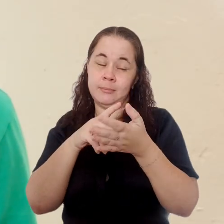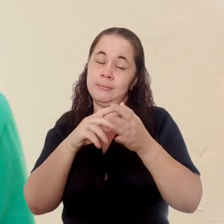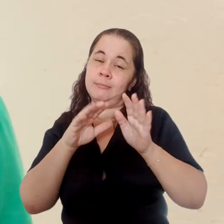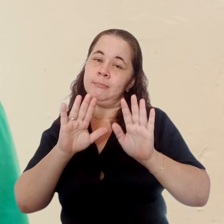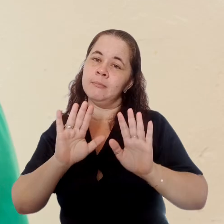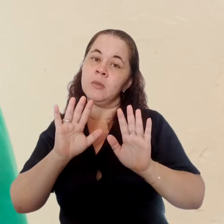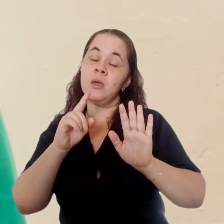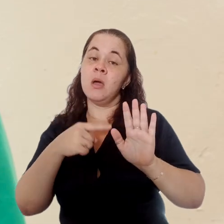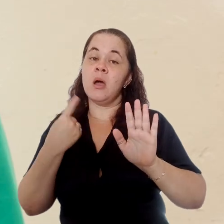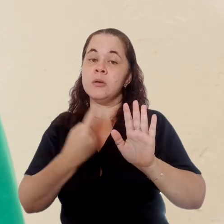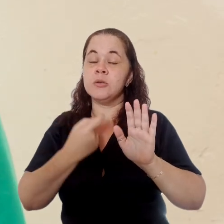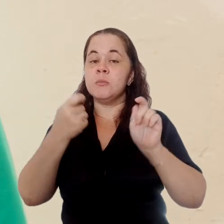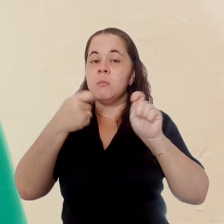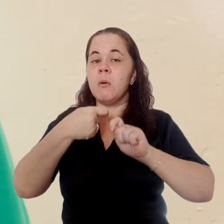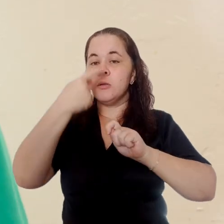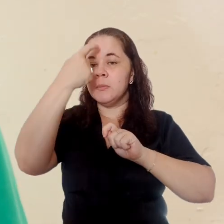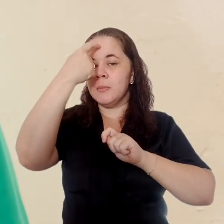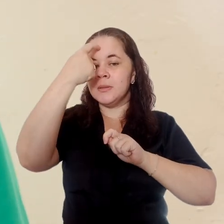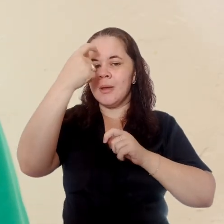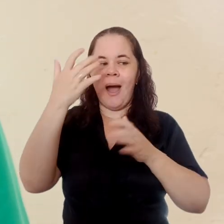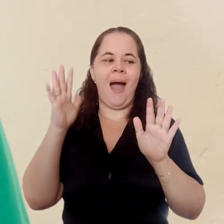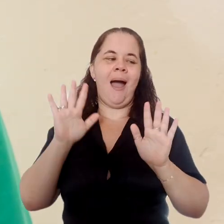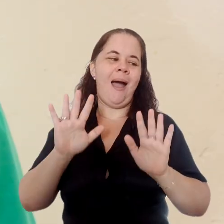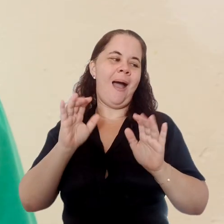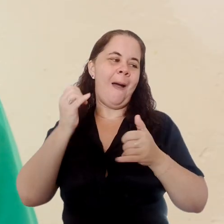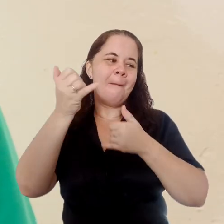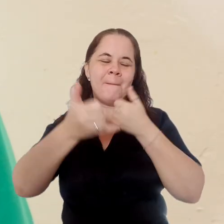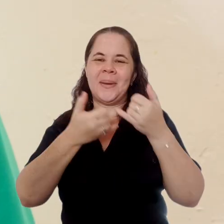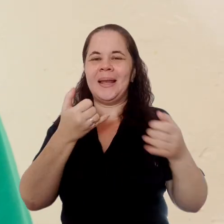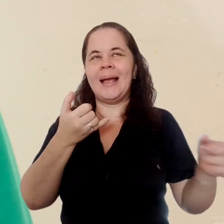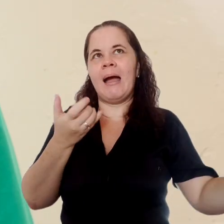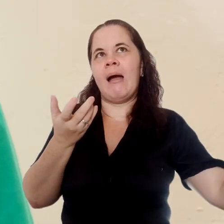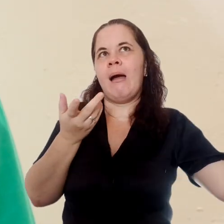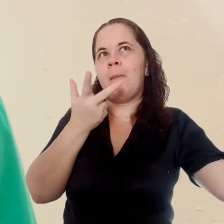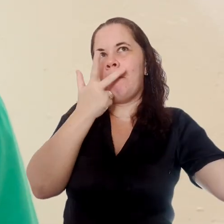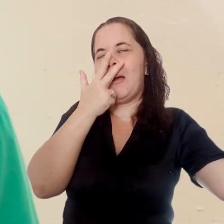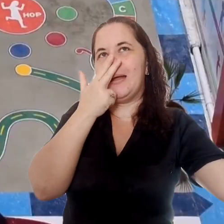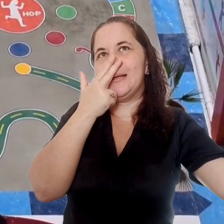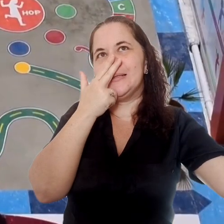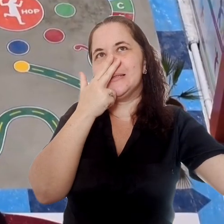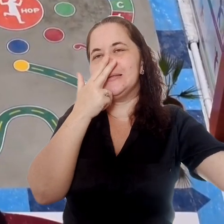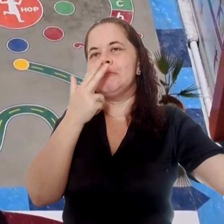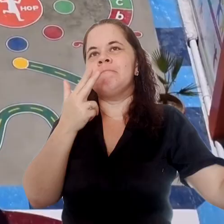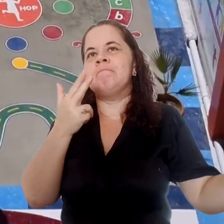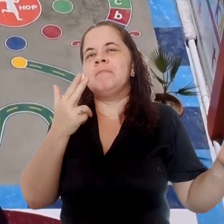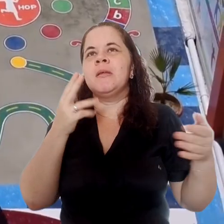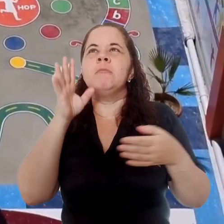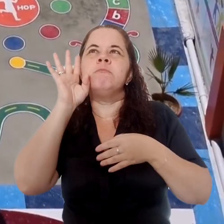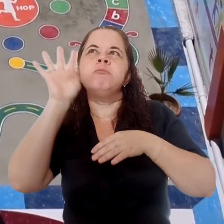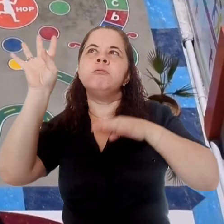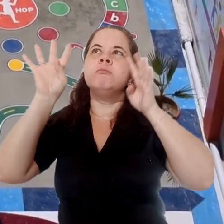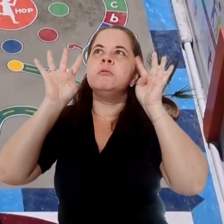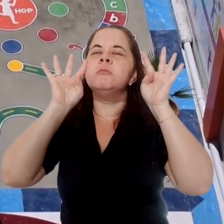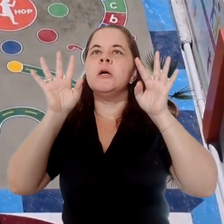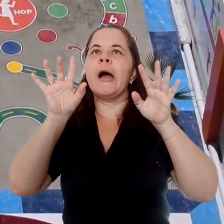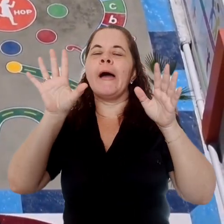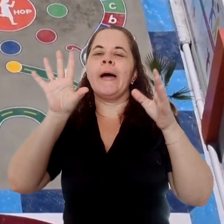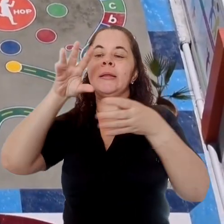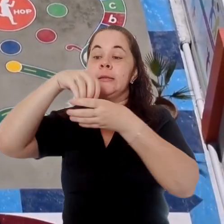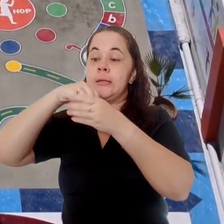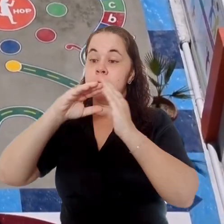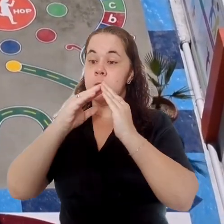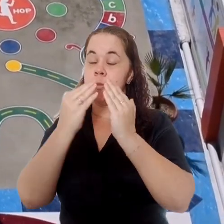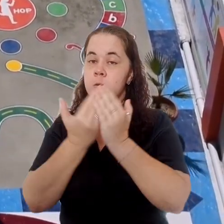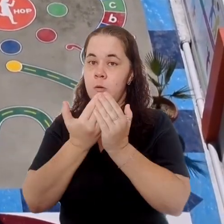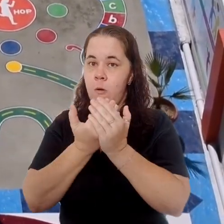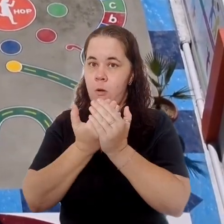um panorama de que brincar é muito subjetivo. Se a gente está dentro de uma escola, dentro de um ambiente institucional, ele precisa